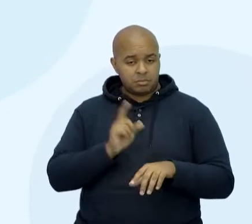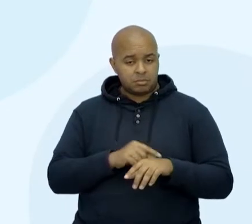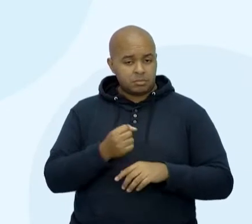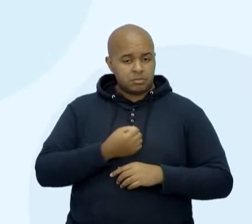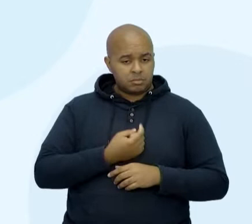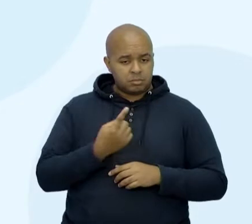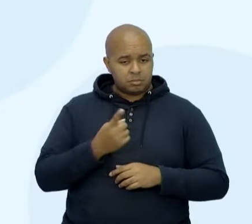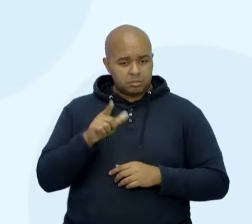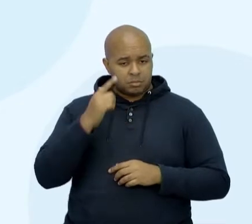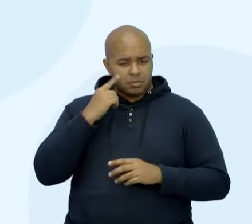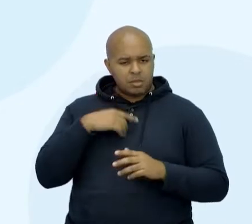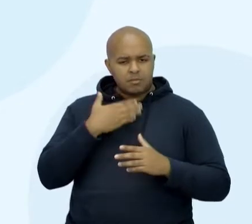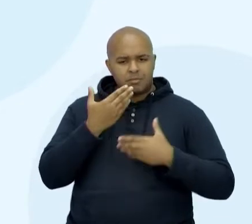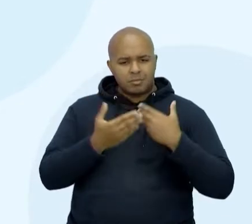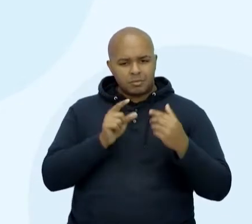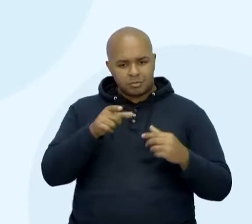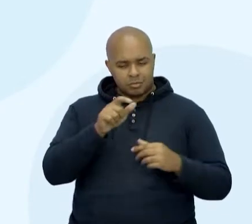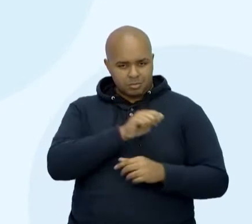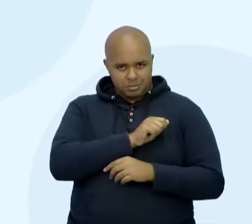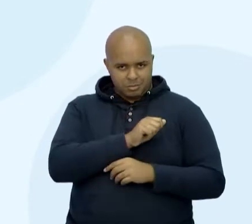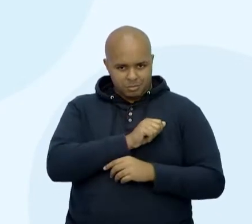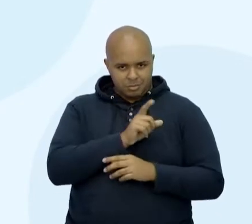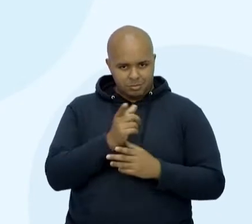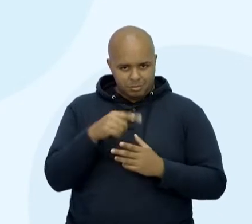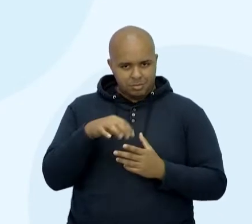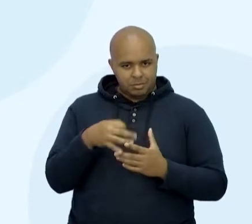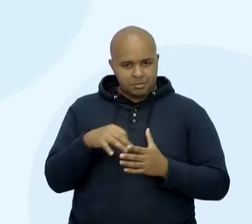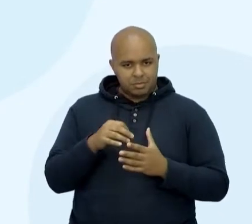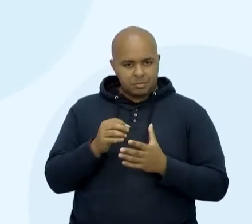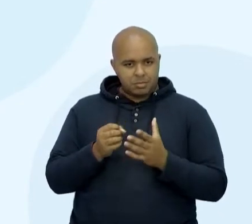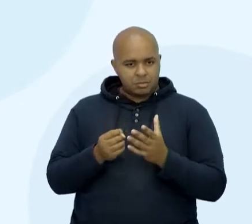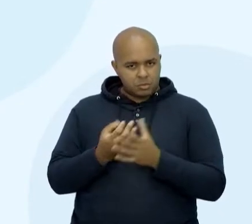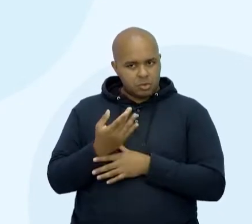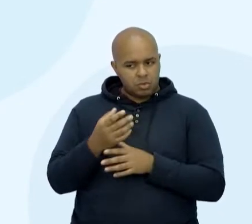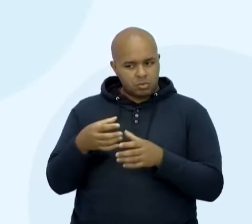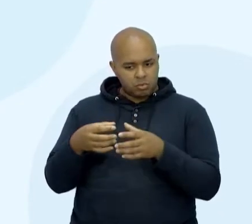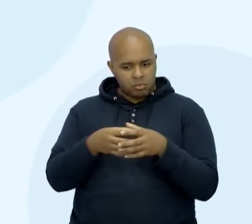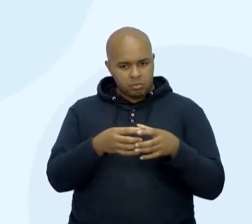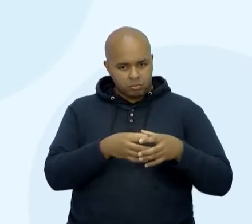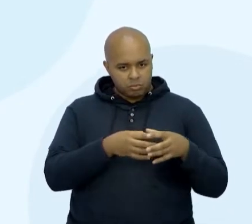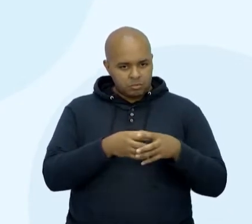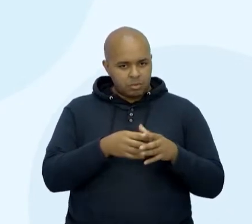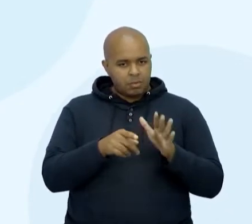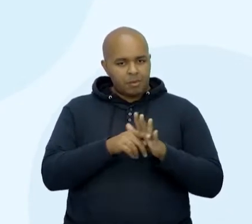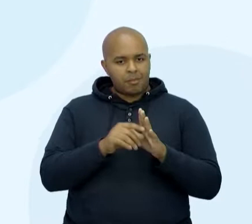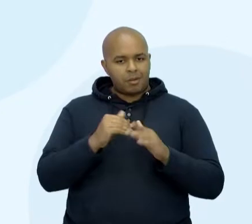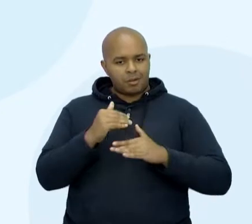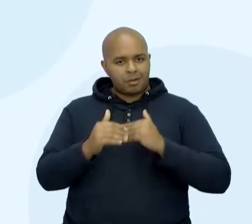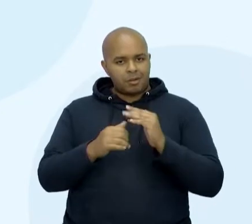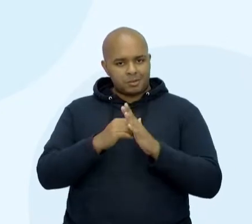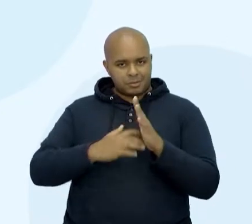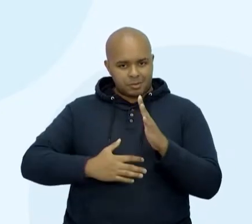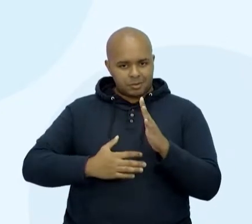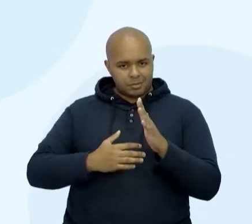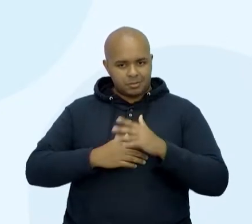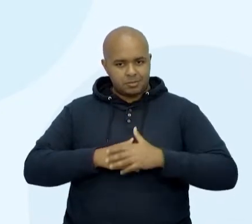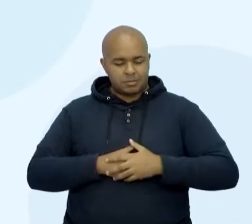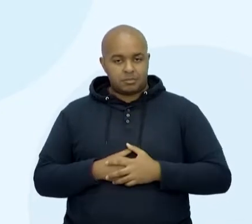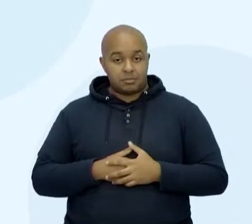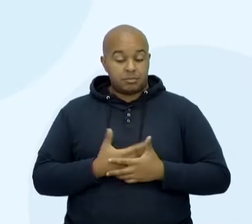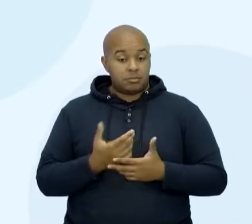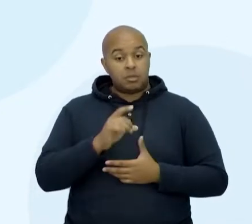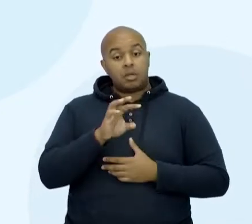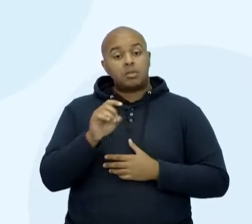1, é solicitado que vocês, estudantes, né, formem grupos para o desenvolvimento da atividade.